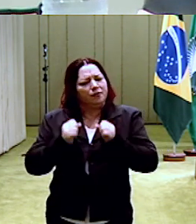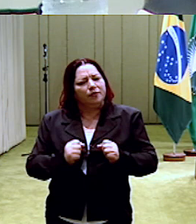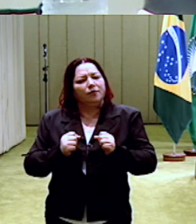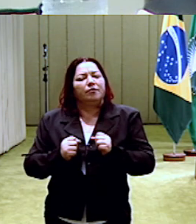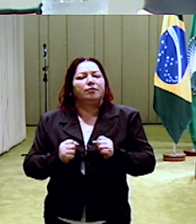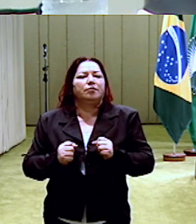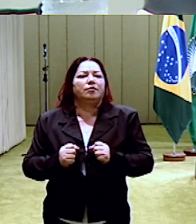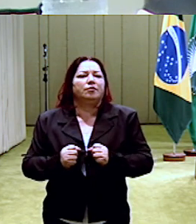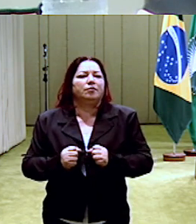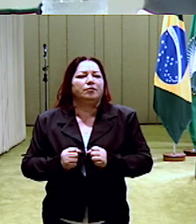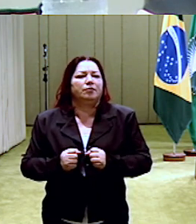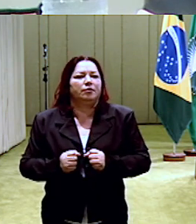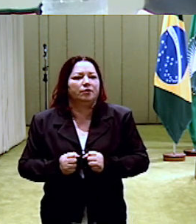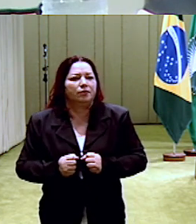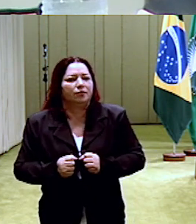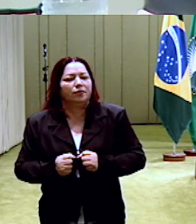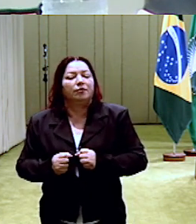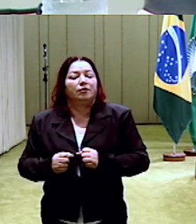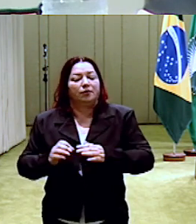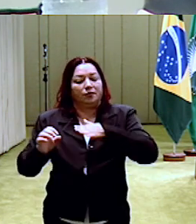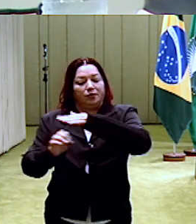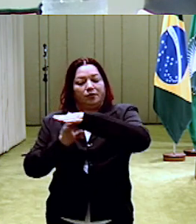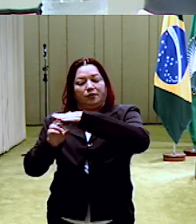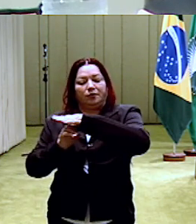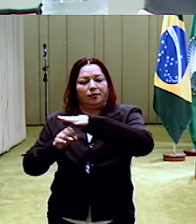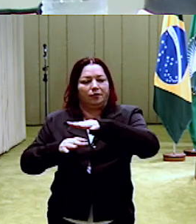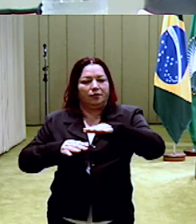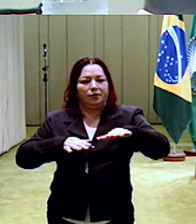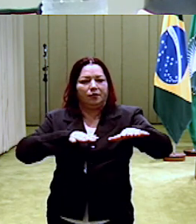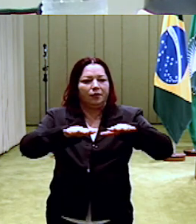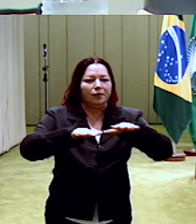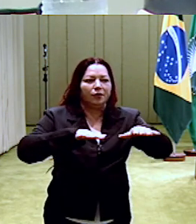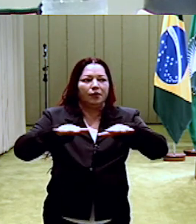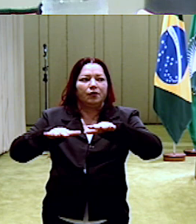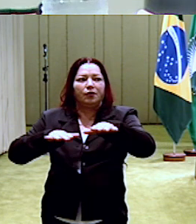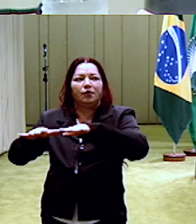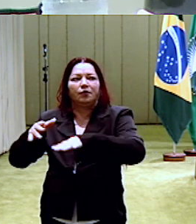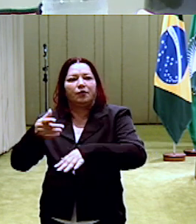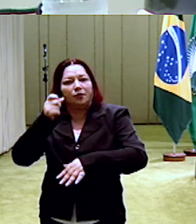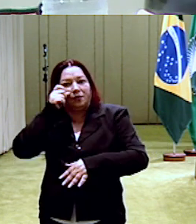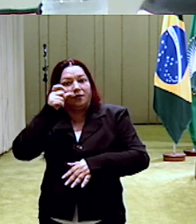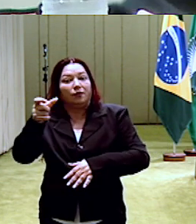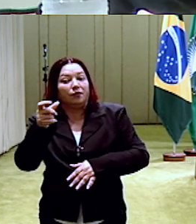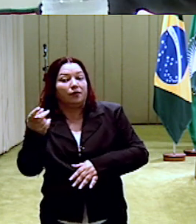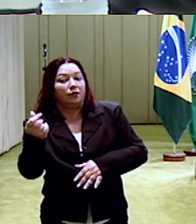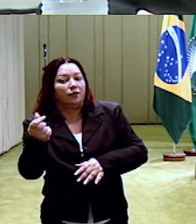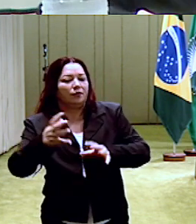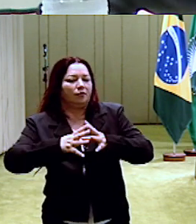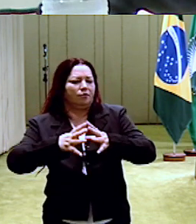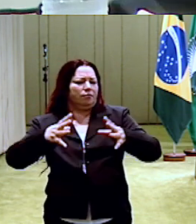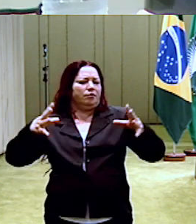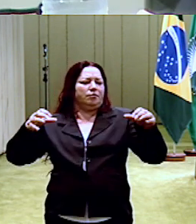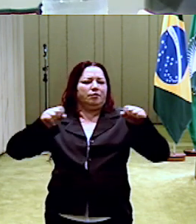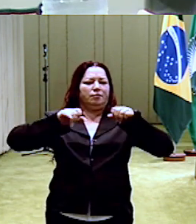econômico, muitas dessas empresas movimentam-se globalmente buscando condições mais rentáveis e expansionistas aos